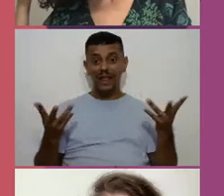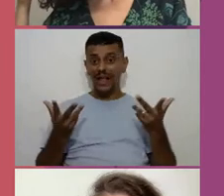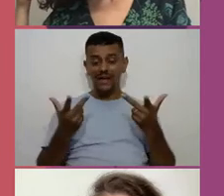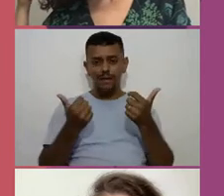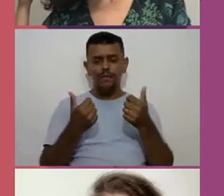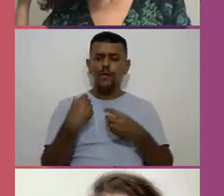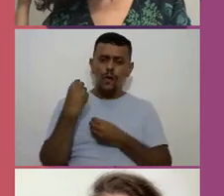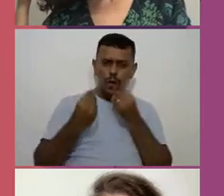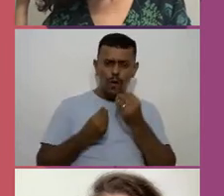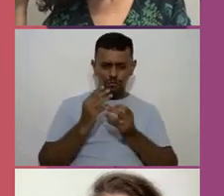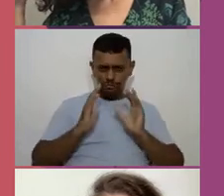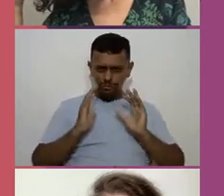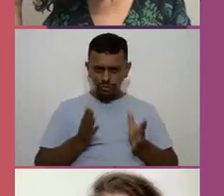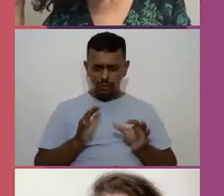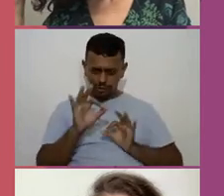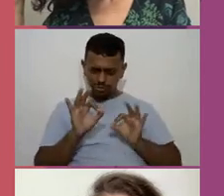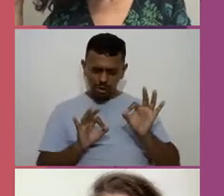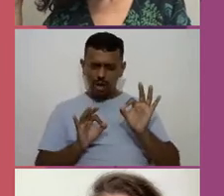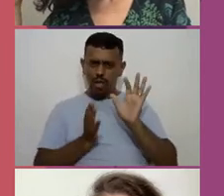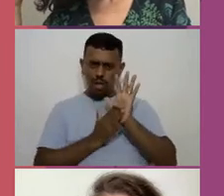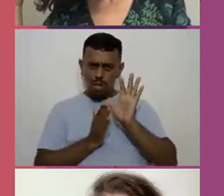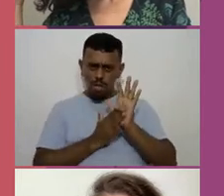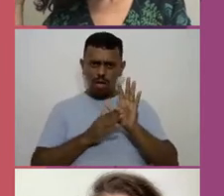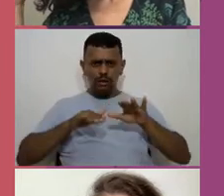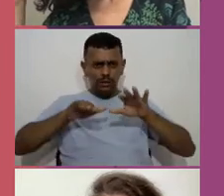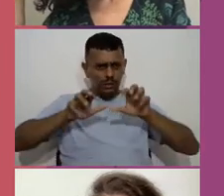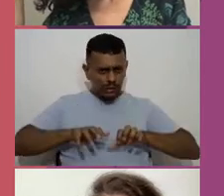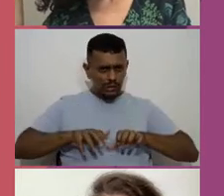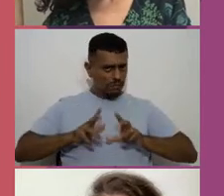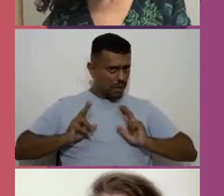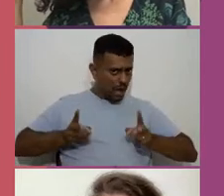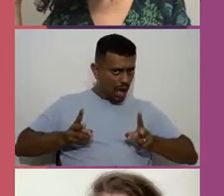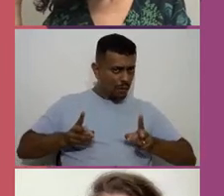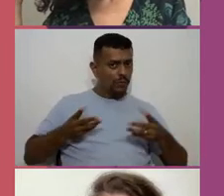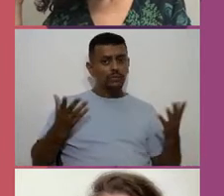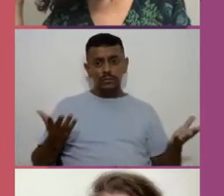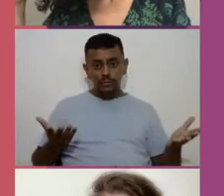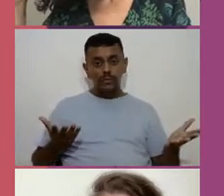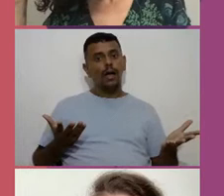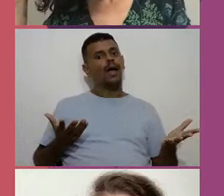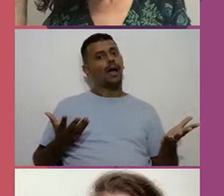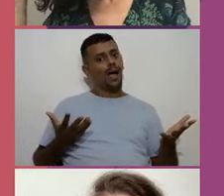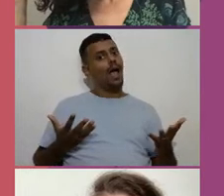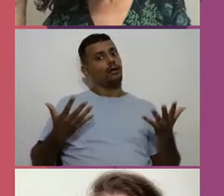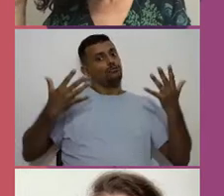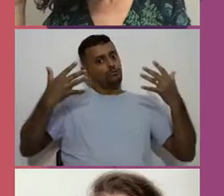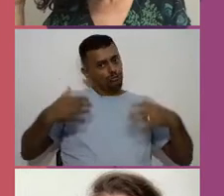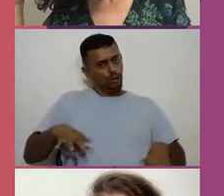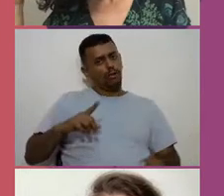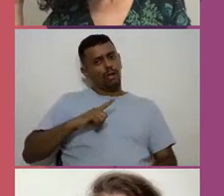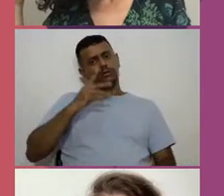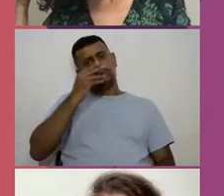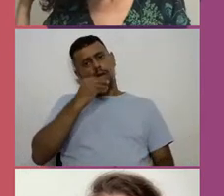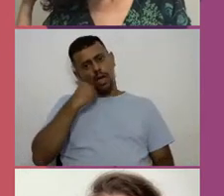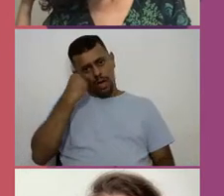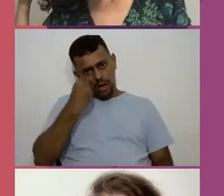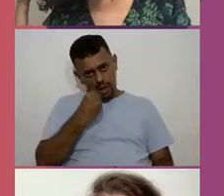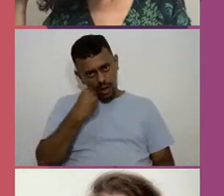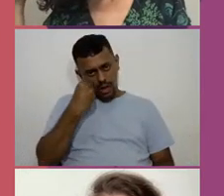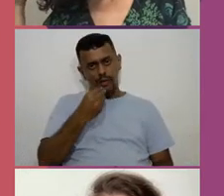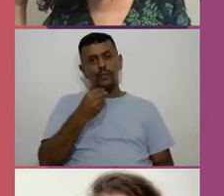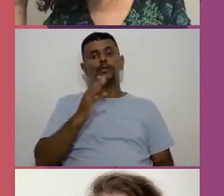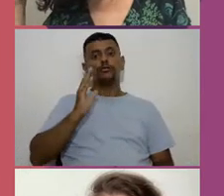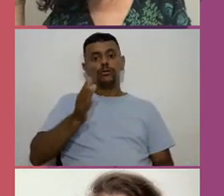Então os mesmos nos livros de vocês que a gente tem aqui nessa mesa escritoras que estão experiência em uma delas é a altura do